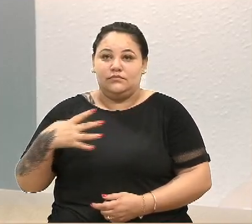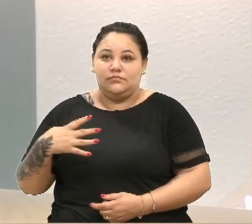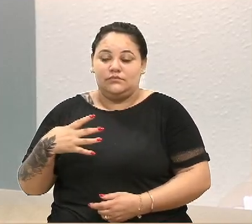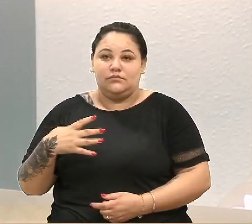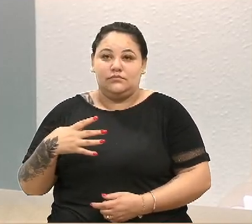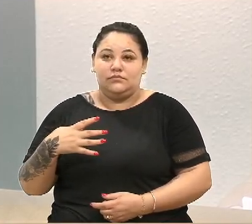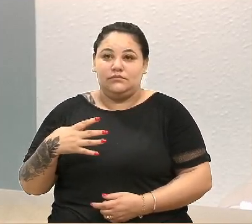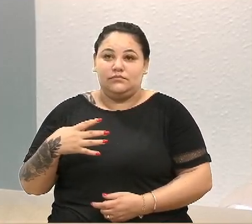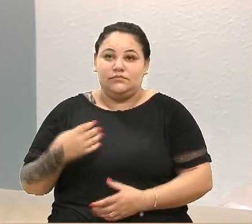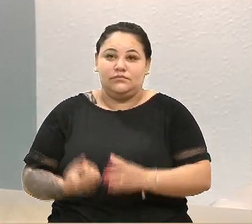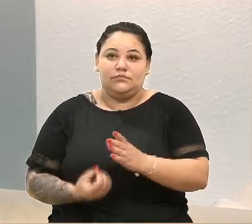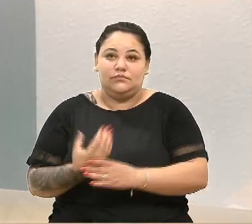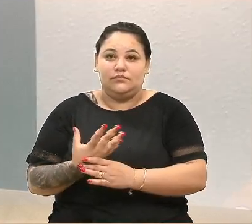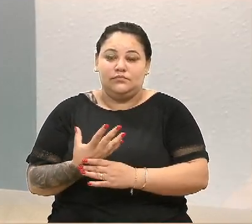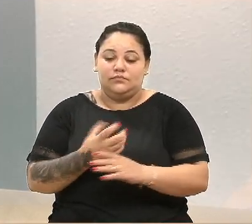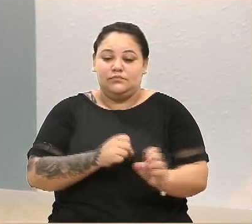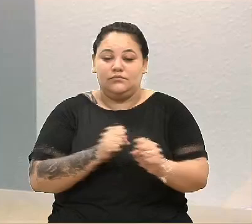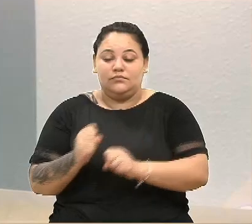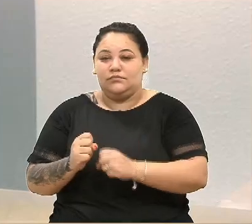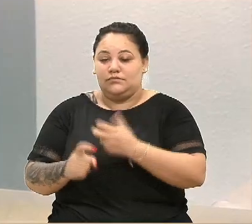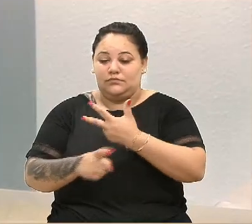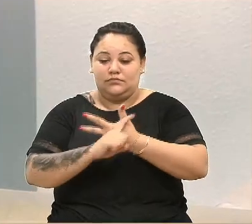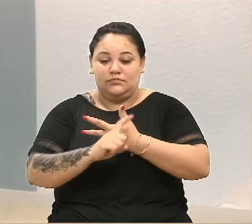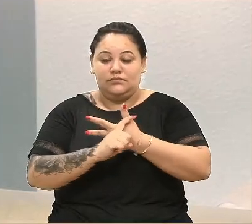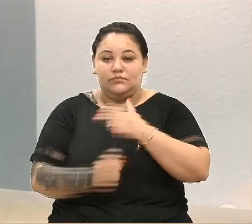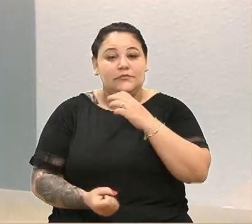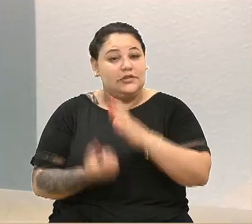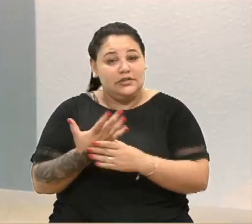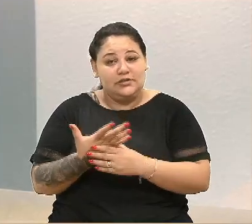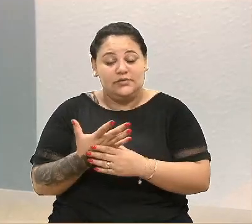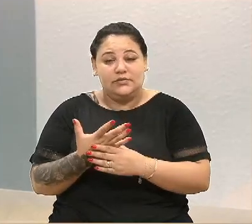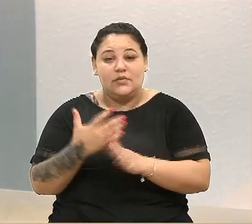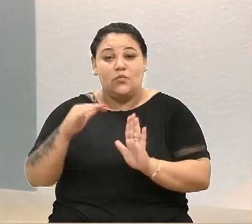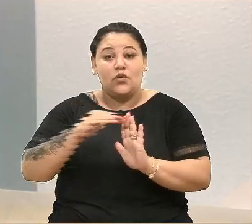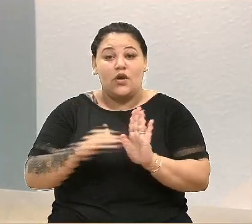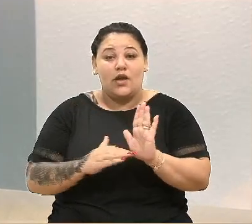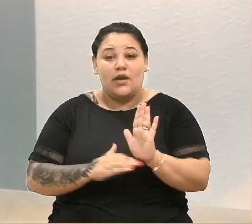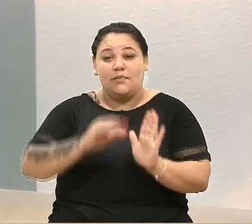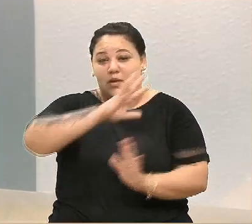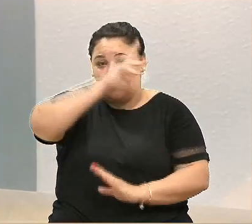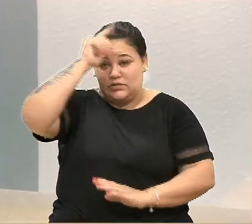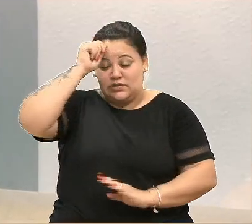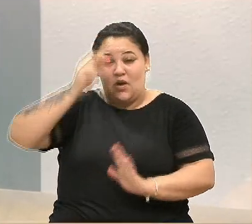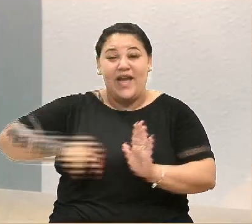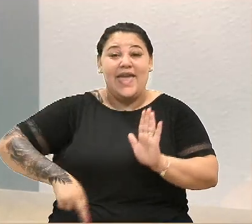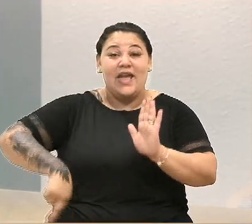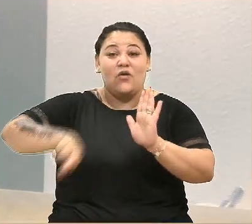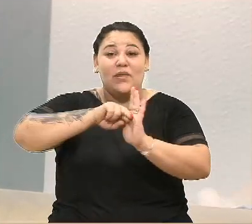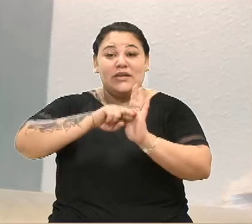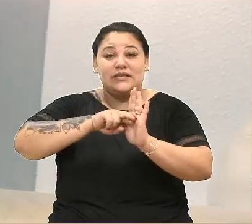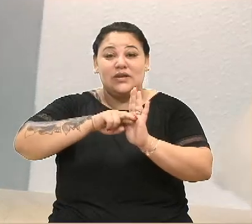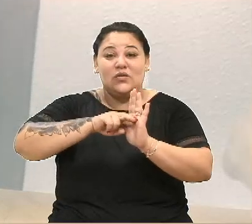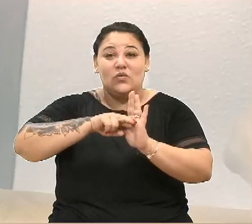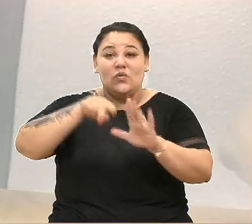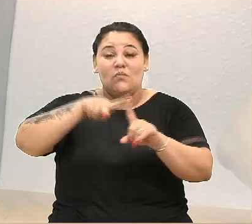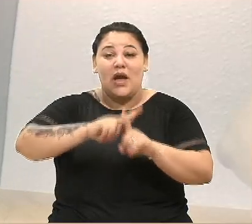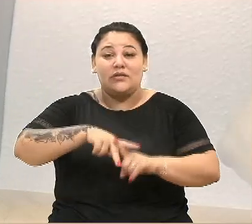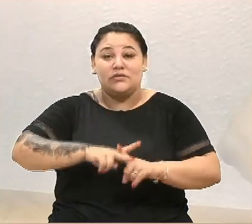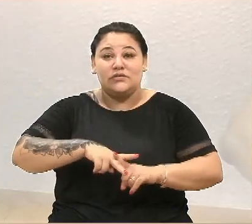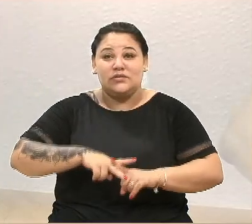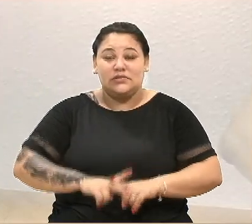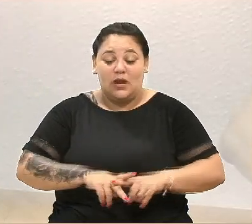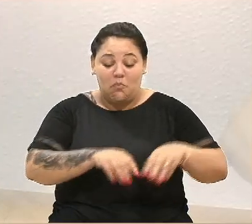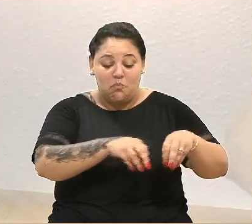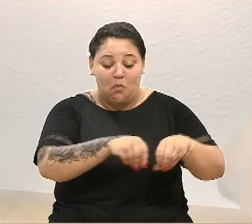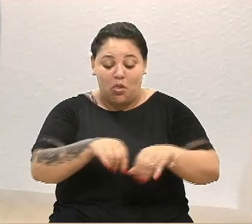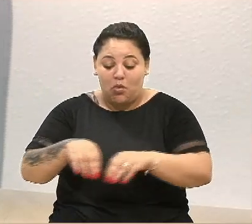12/2024, de autoria do Poder Executivo, que cria o Programa Municipal de Recuperação e Manutenção da Fertilidade dos Solos